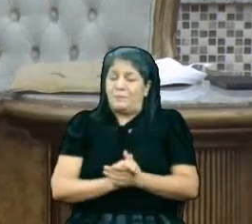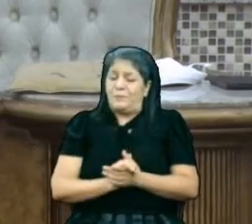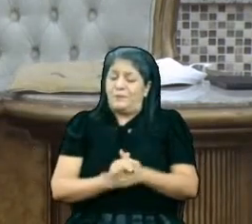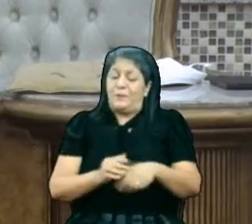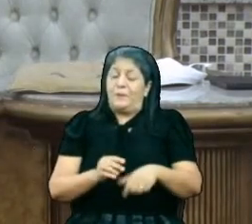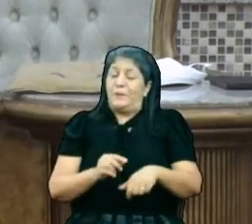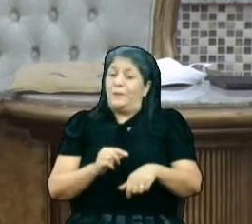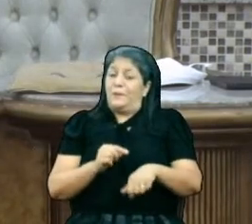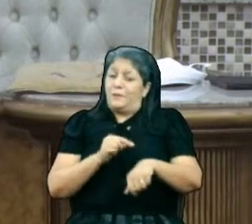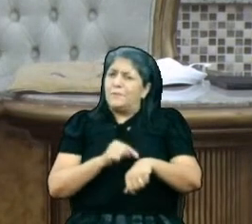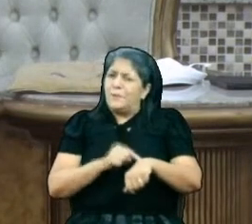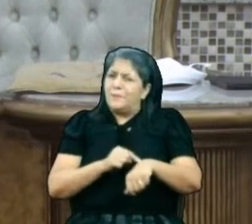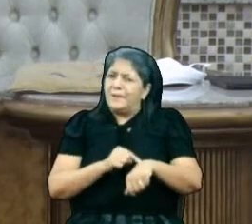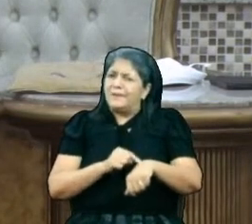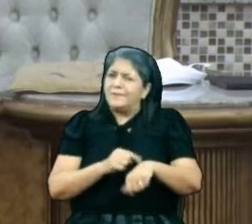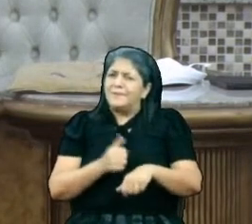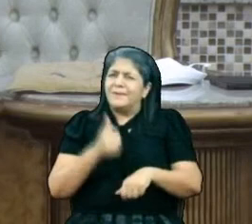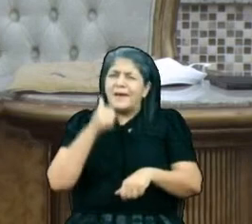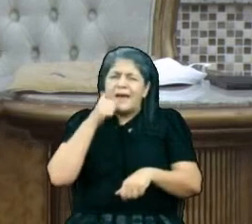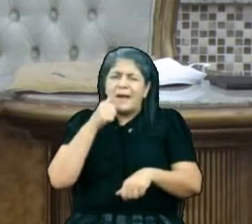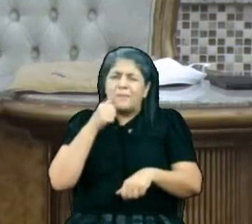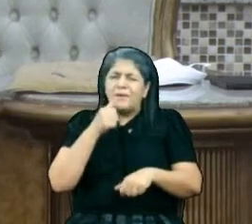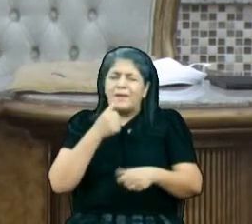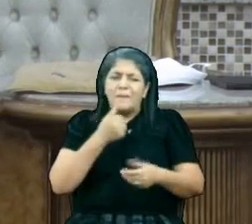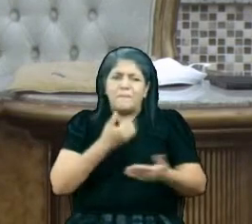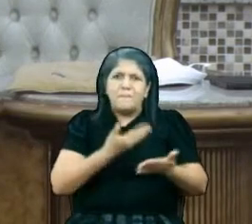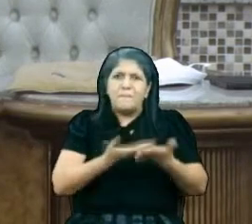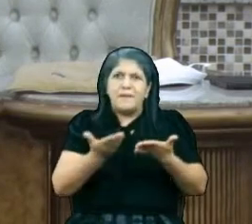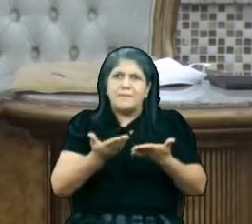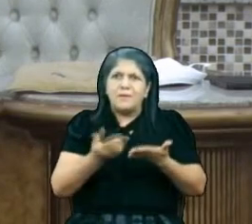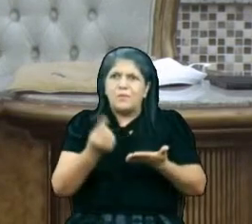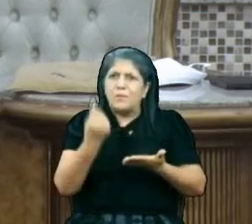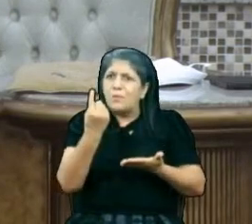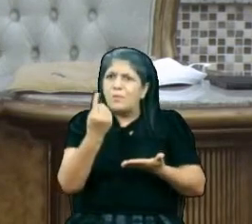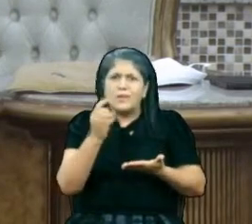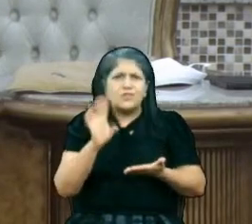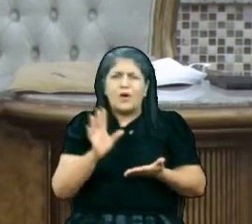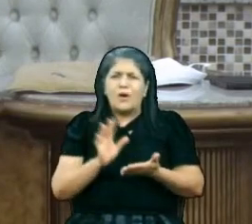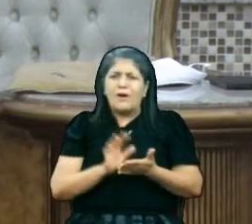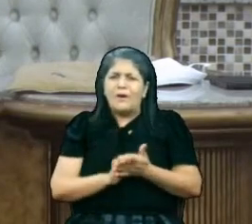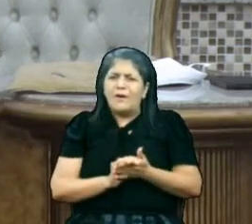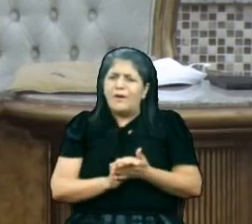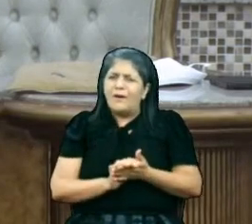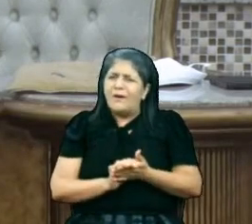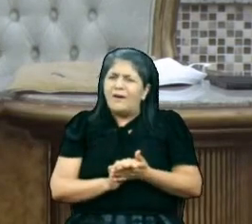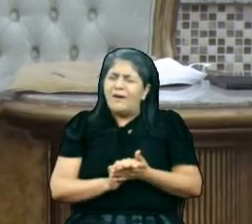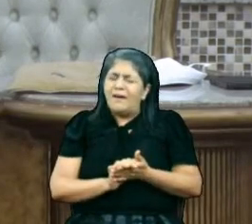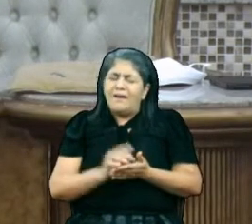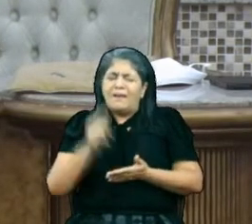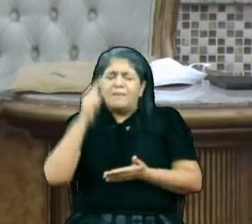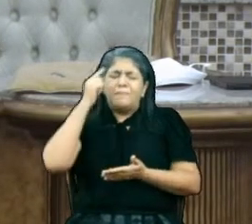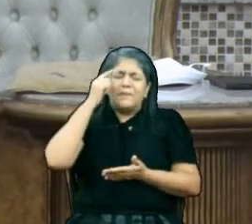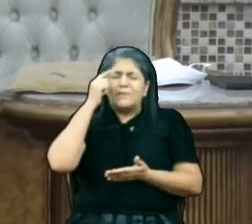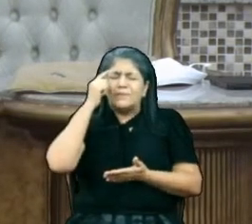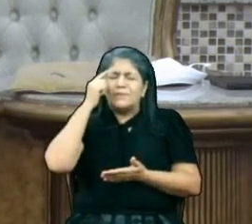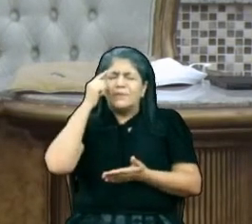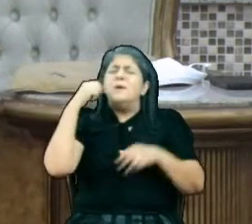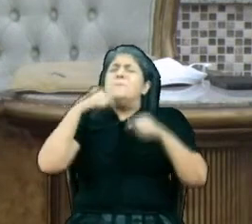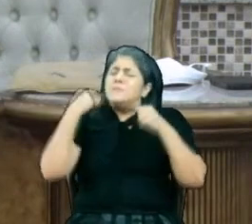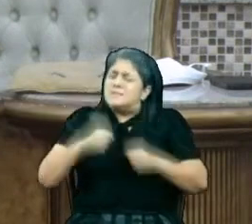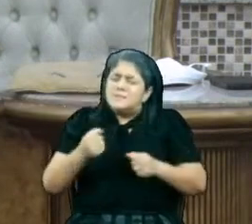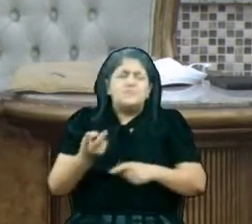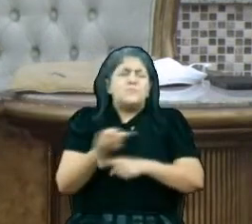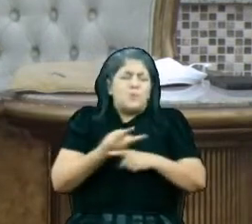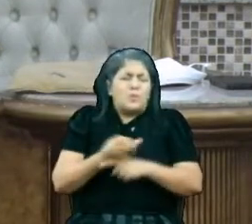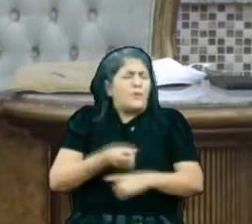conformou com a perda não se conformou e os anos da nossa